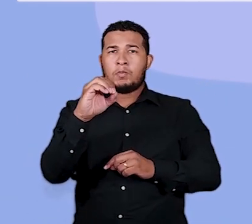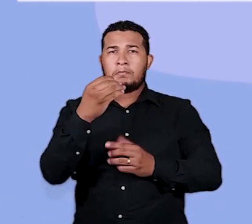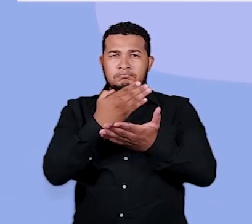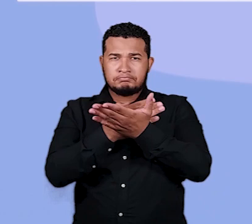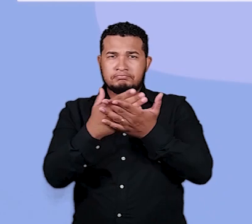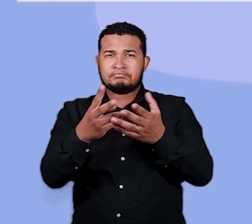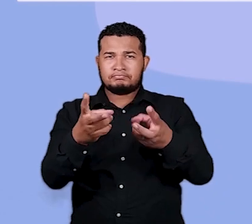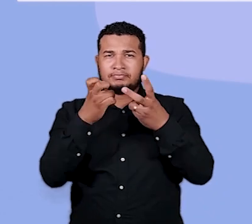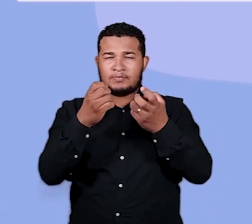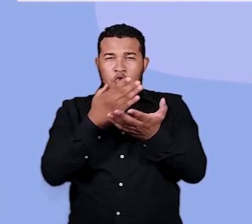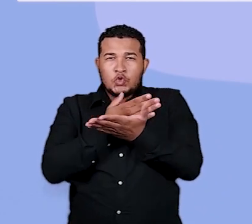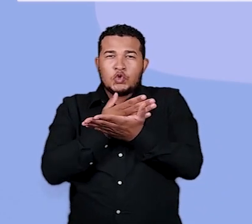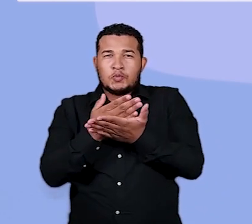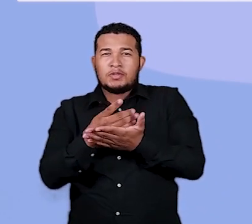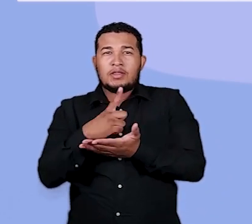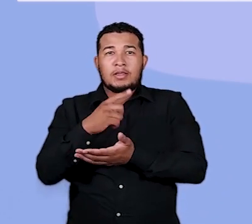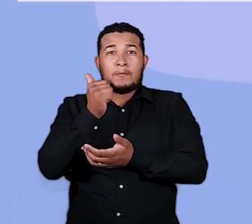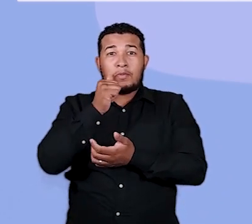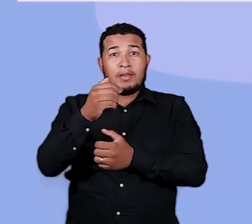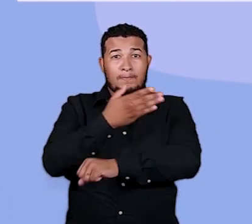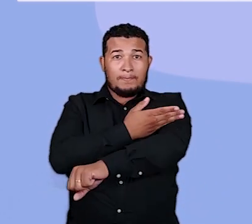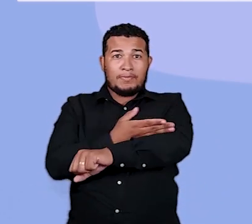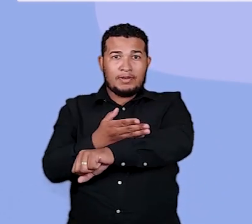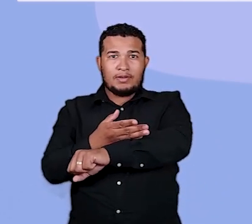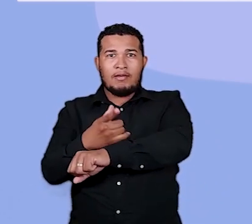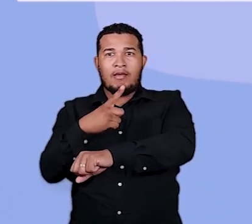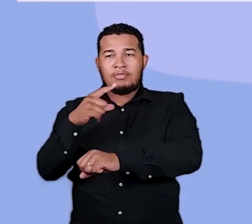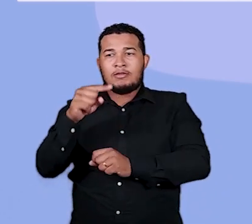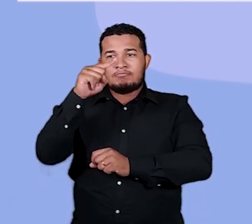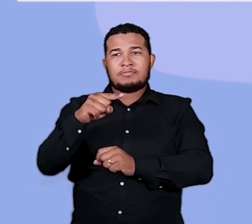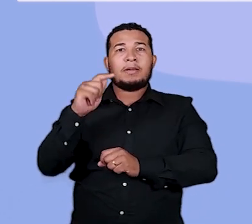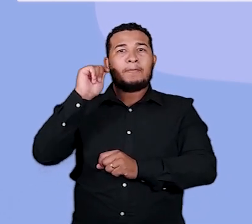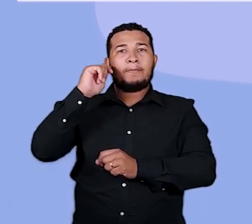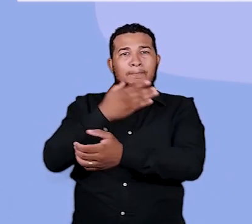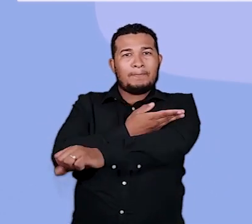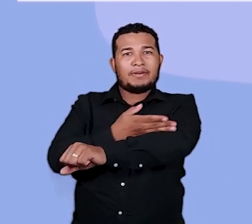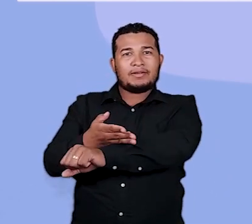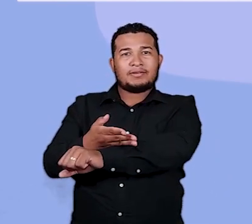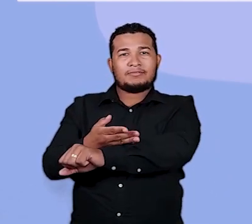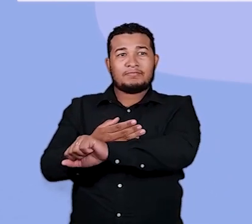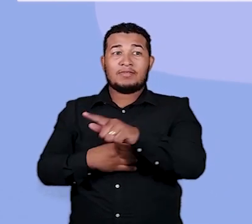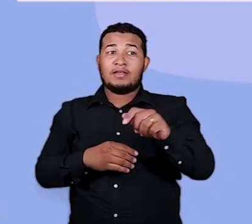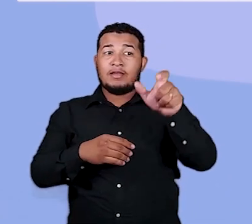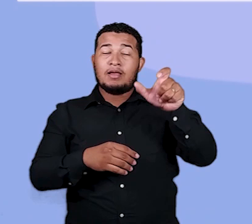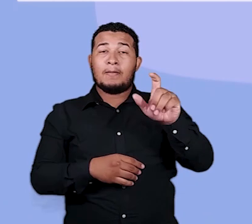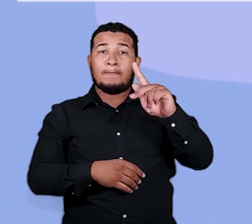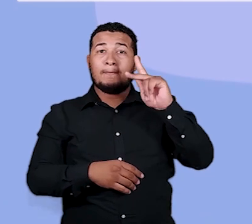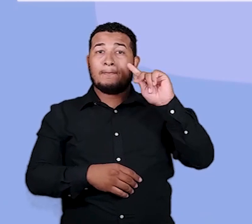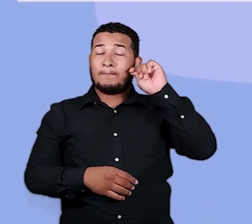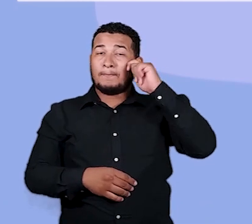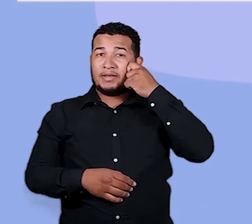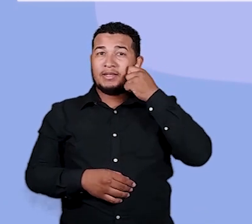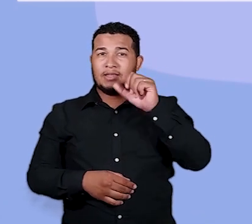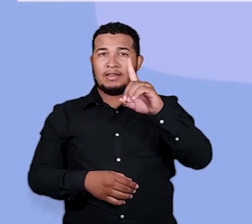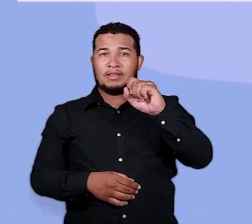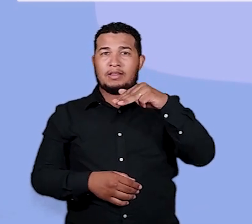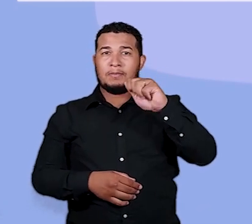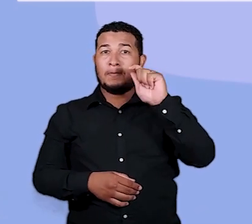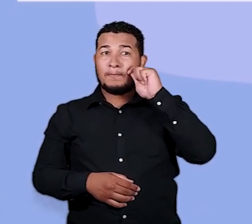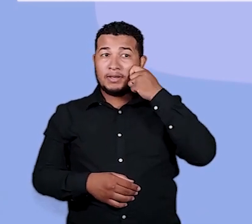observe que na posição inicial, a dama branca ocupa a casa branca e a dama preta ocupa a casa